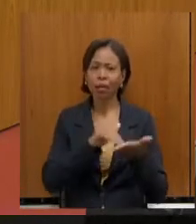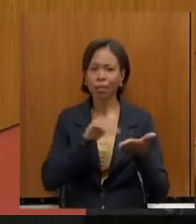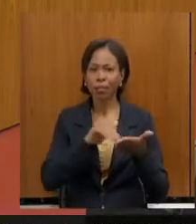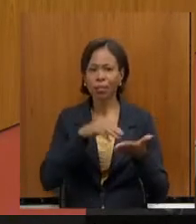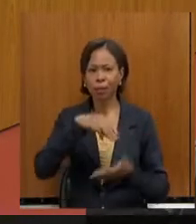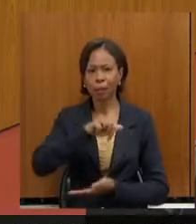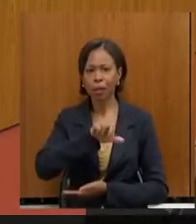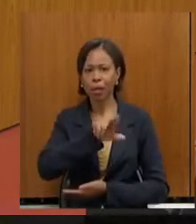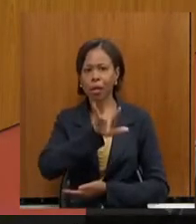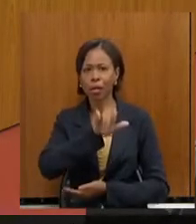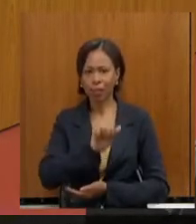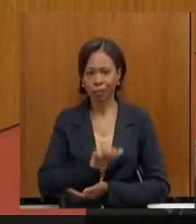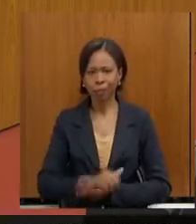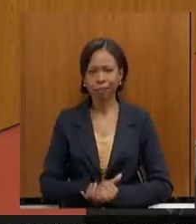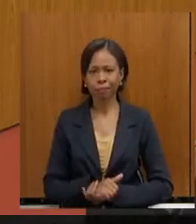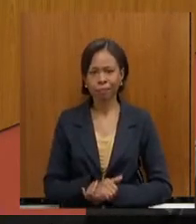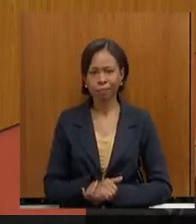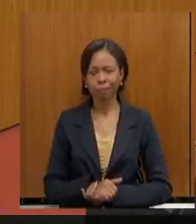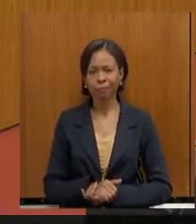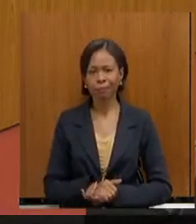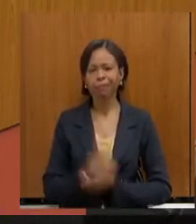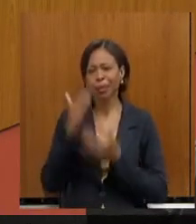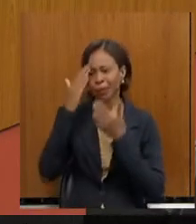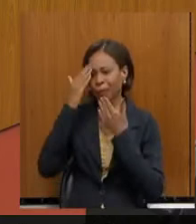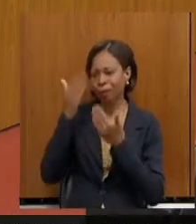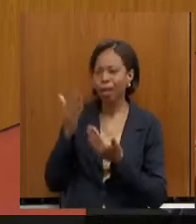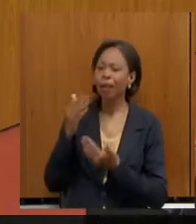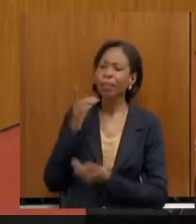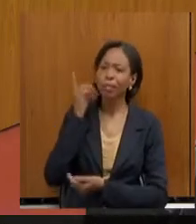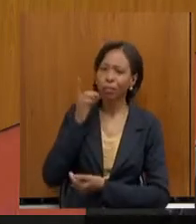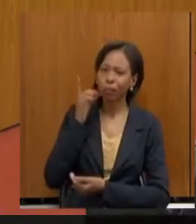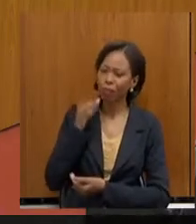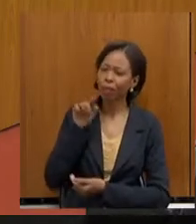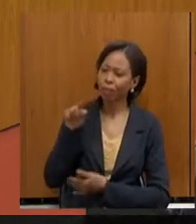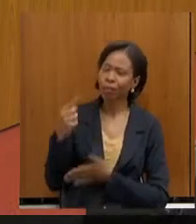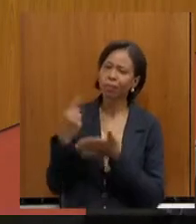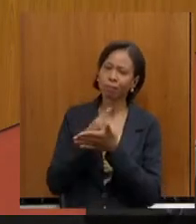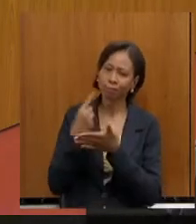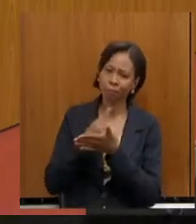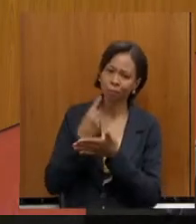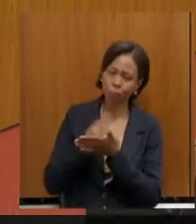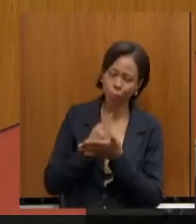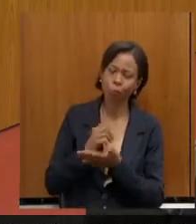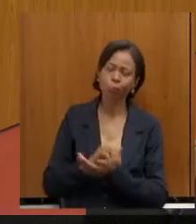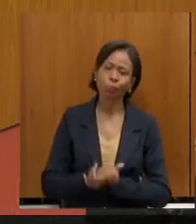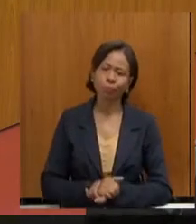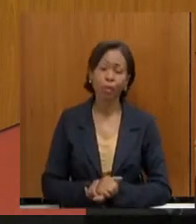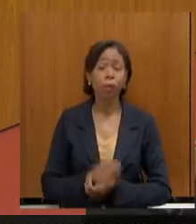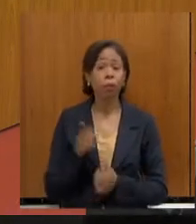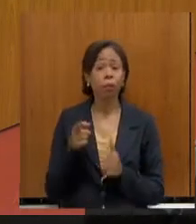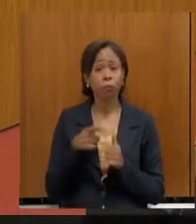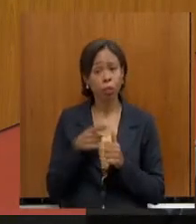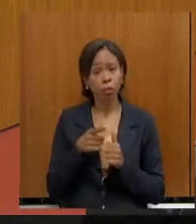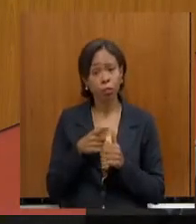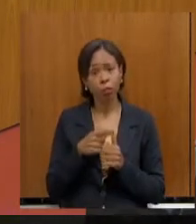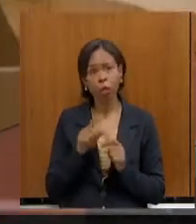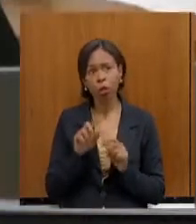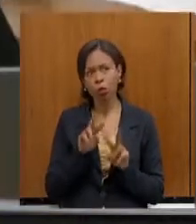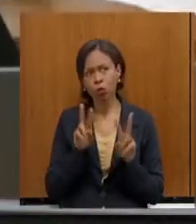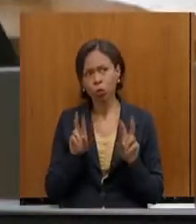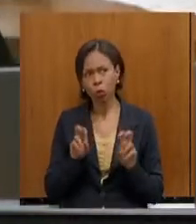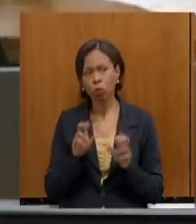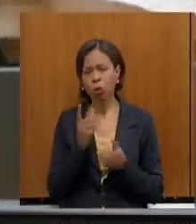Marília obrigada a deputado bastou pelas suas considerações primeiro né o